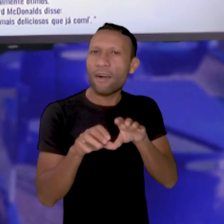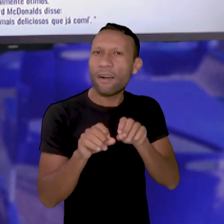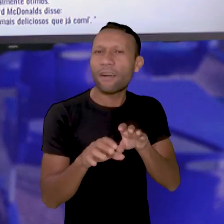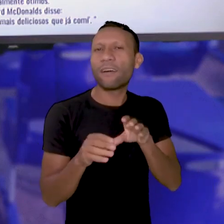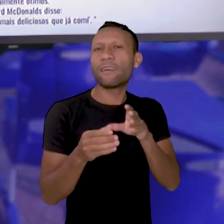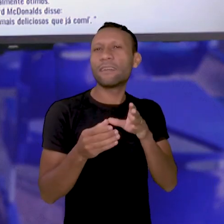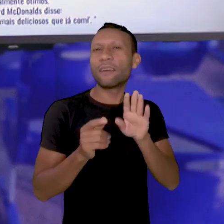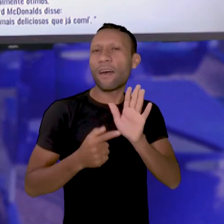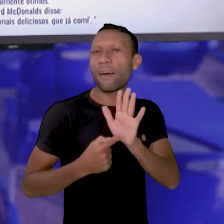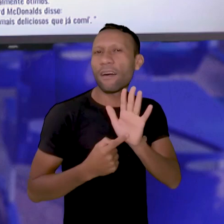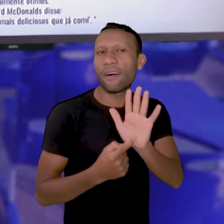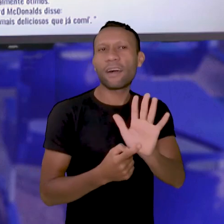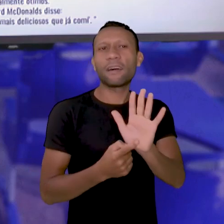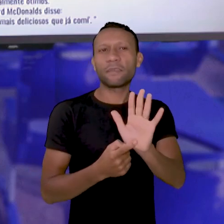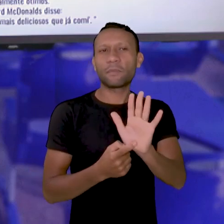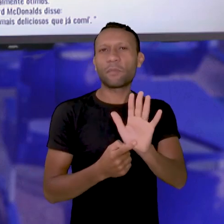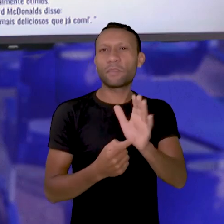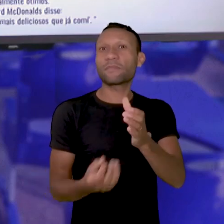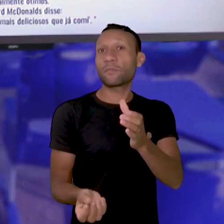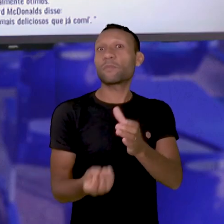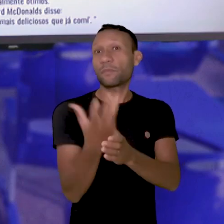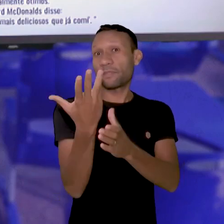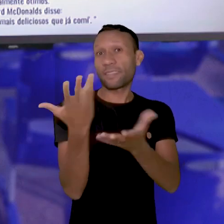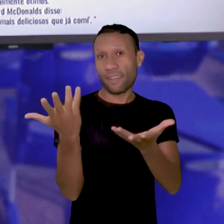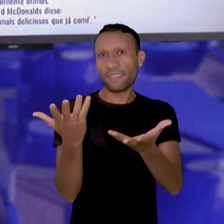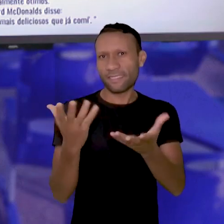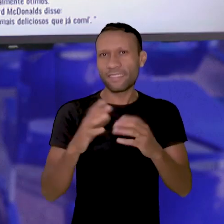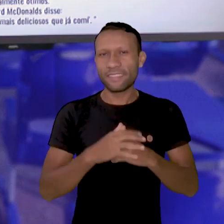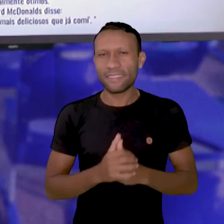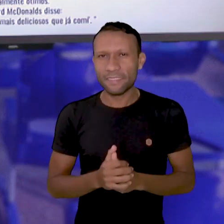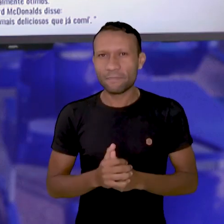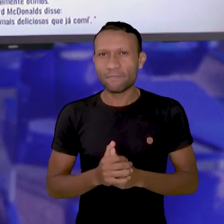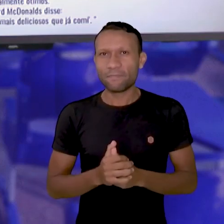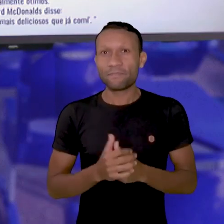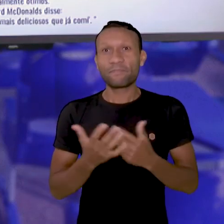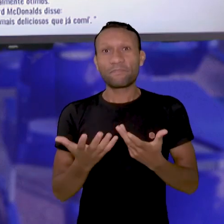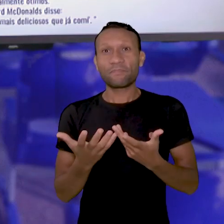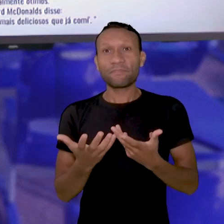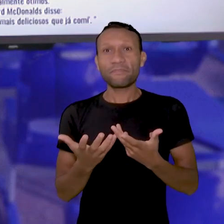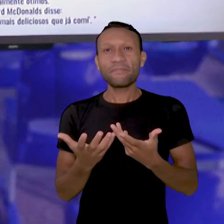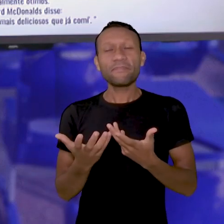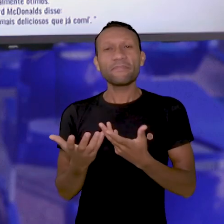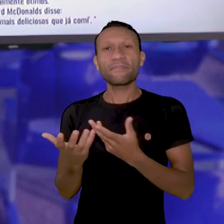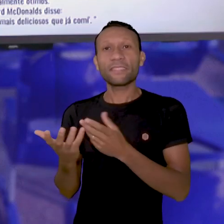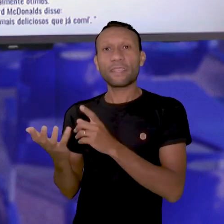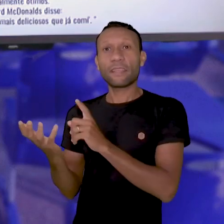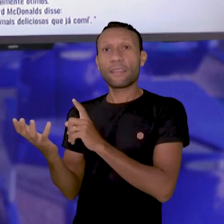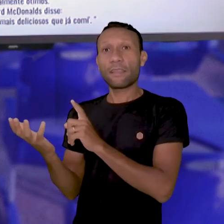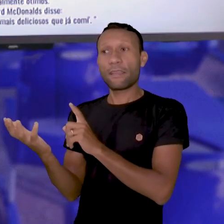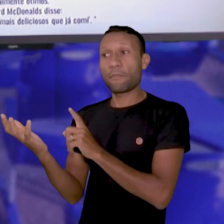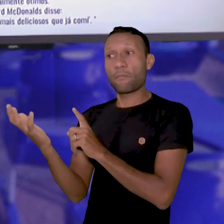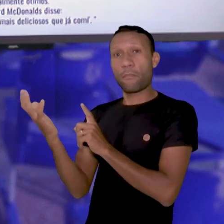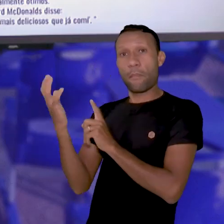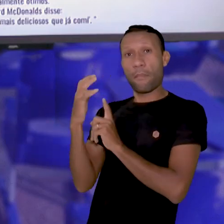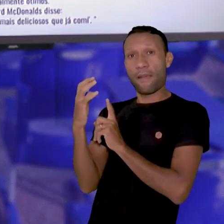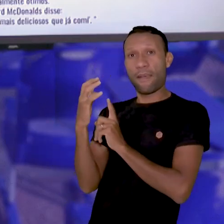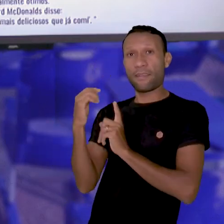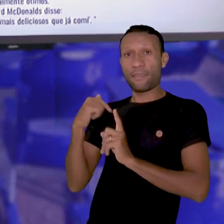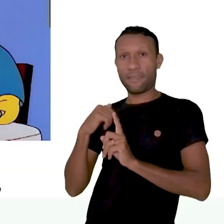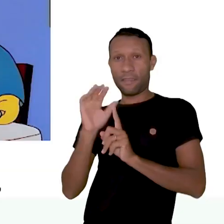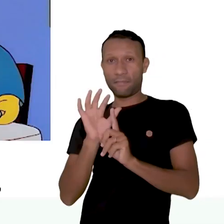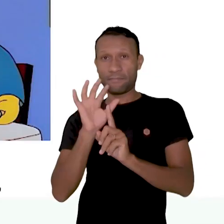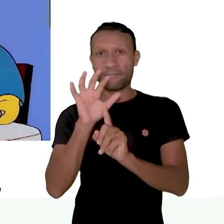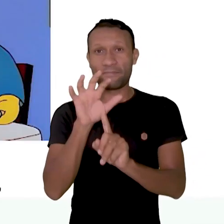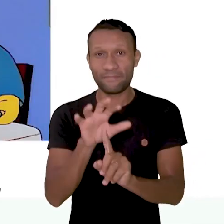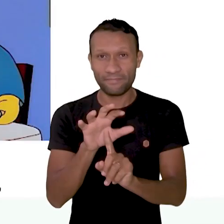McDonald's, né, da empresa, da rede fast food McDonald's. E ele trouxe essa fala que esse amigo